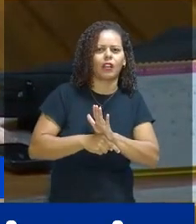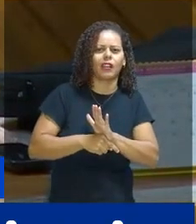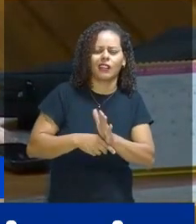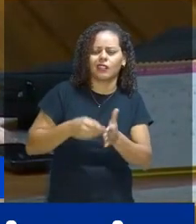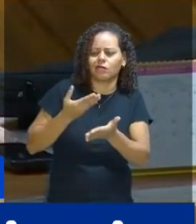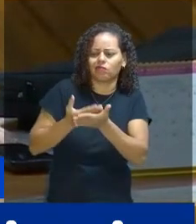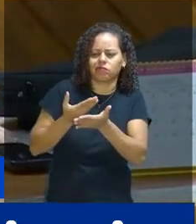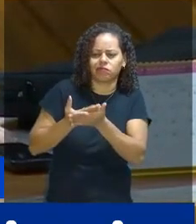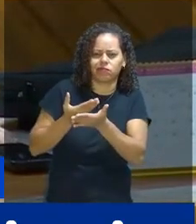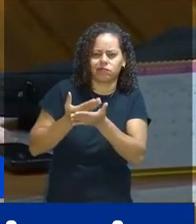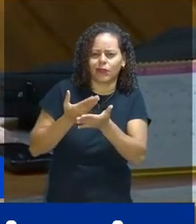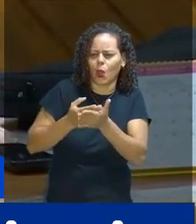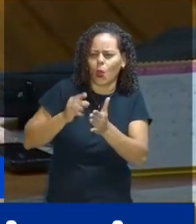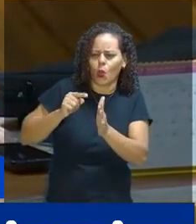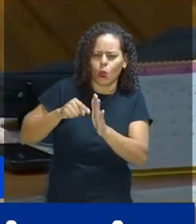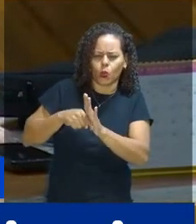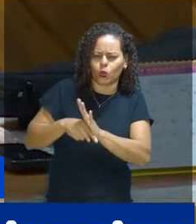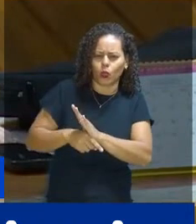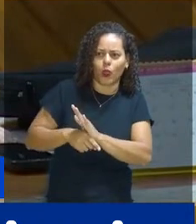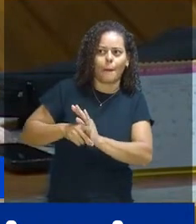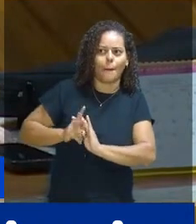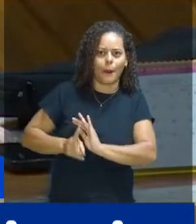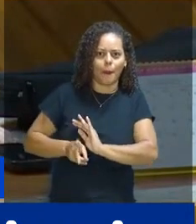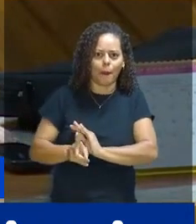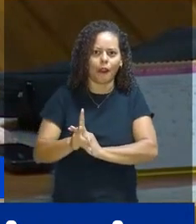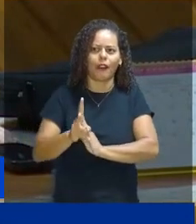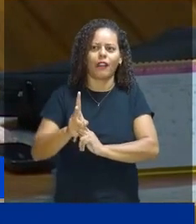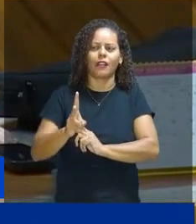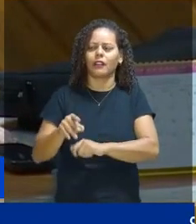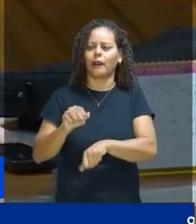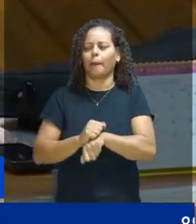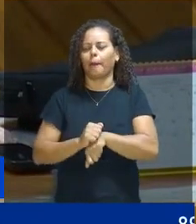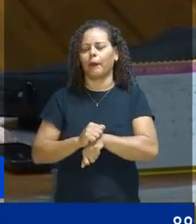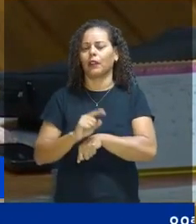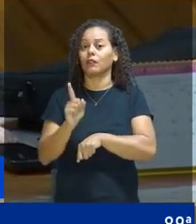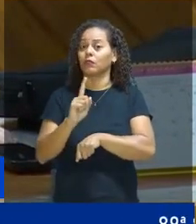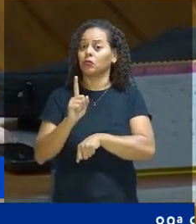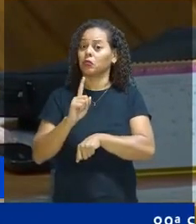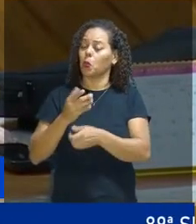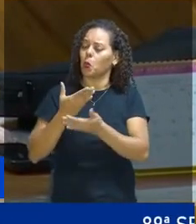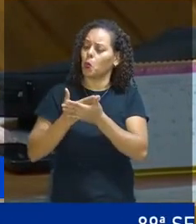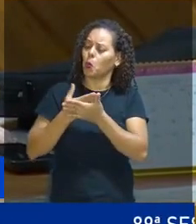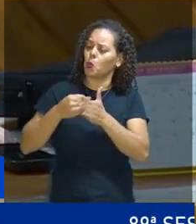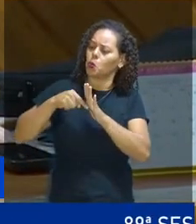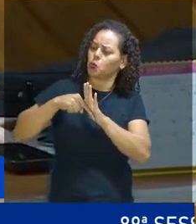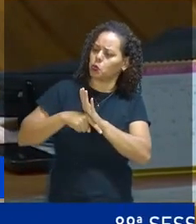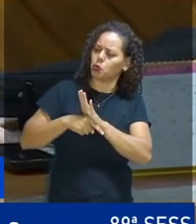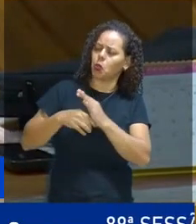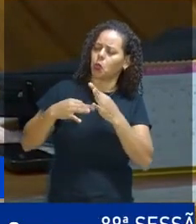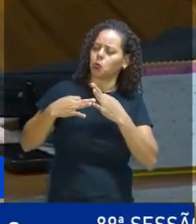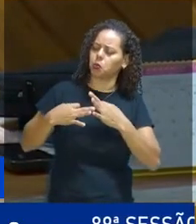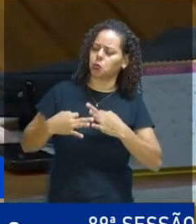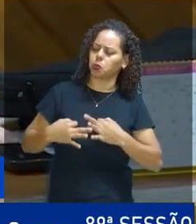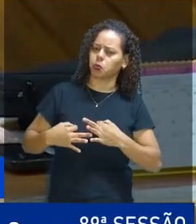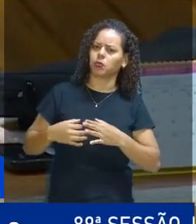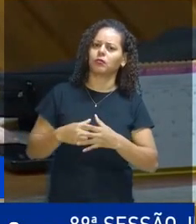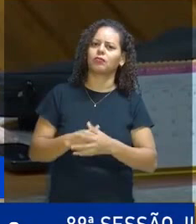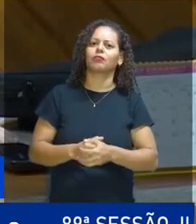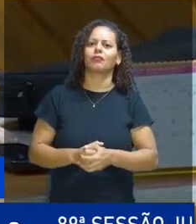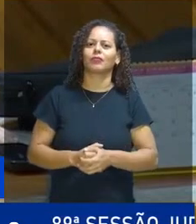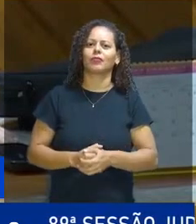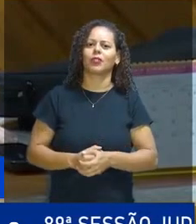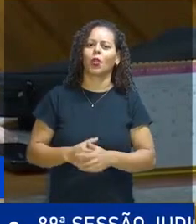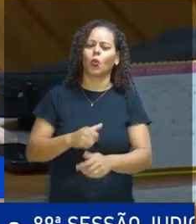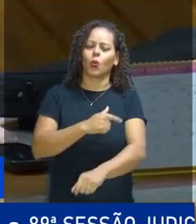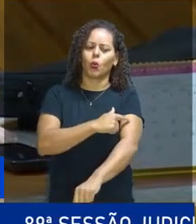os conhecimentos, um colega que interage com todos os colegas, sempre com muita ética, com muita decência. E, quando o Fernando veio para